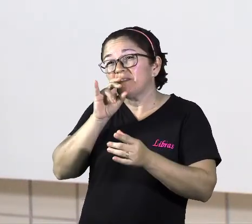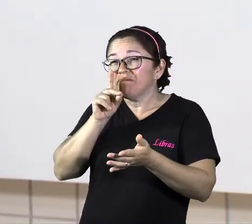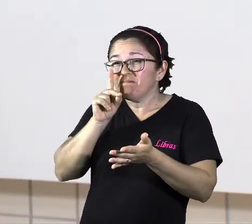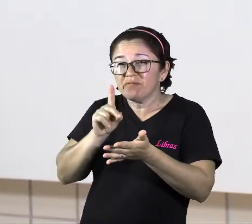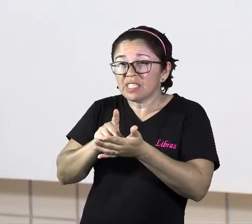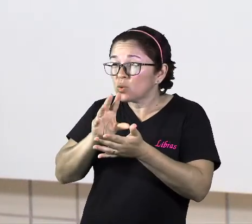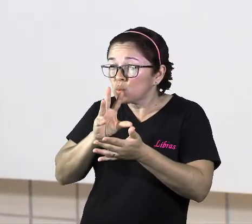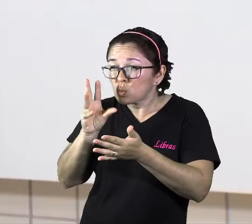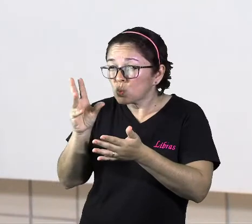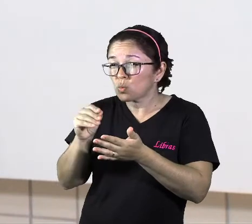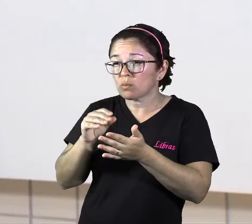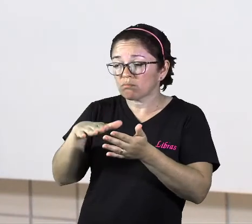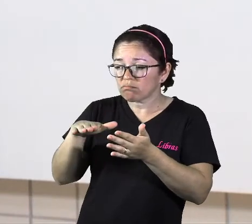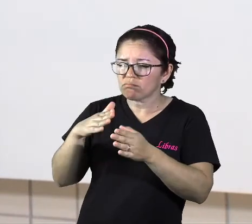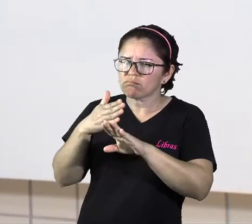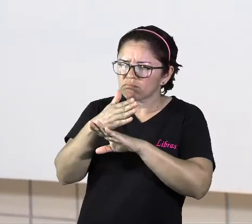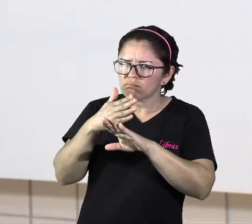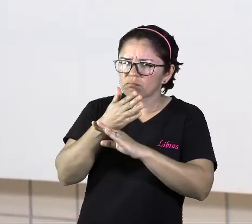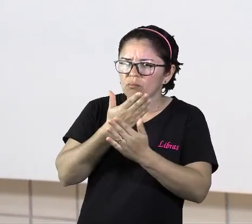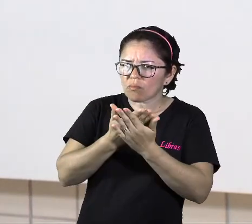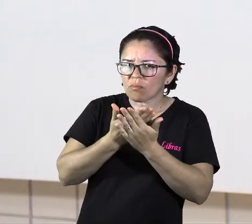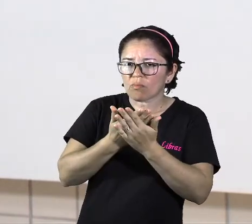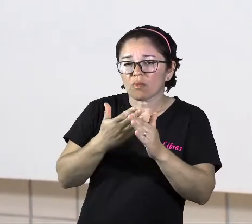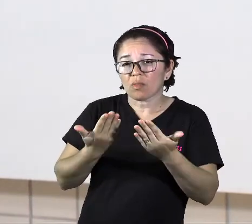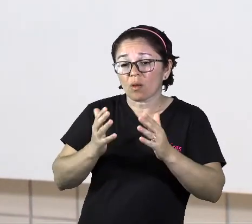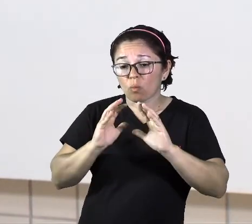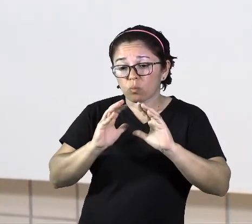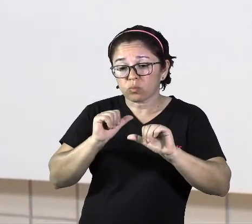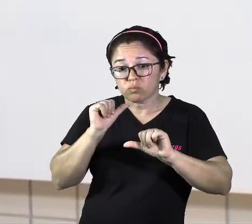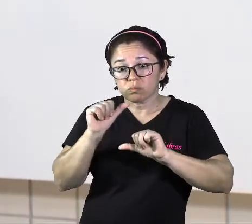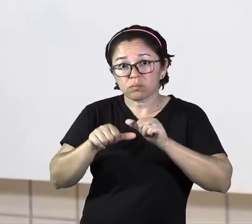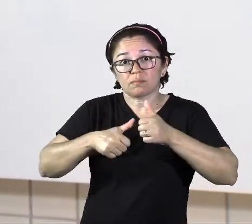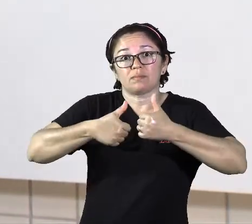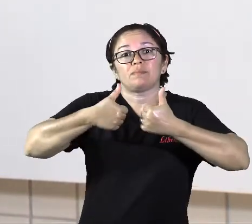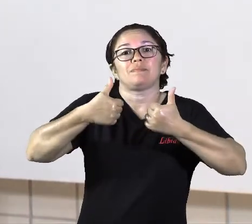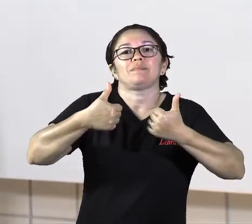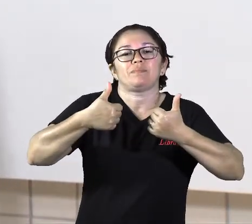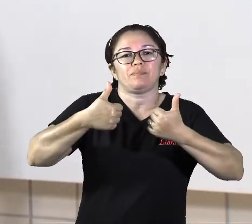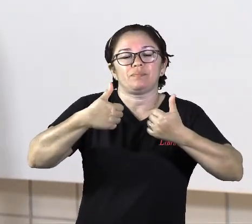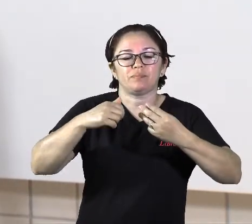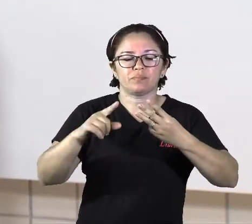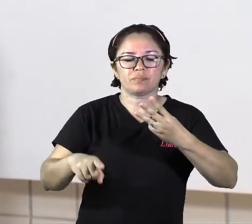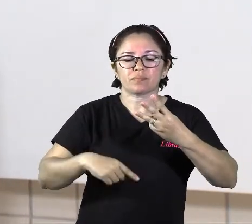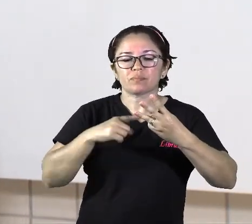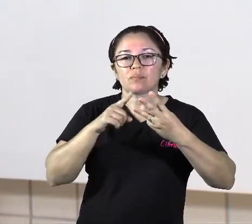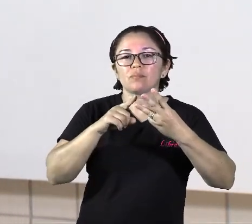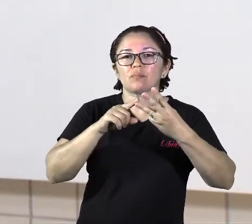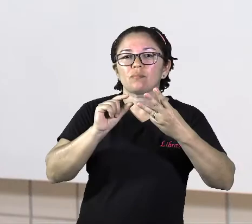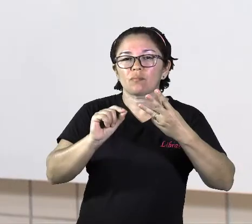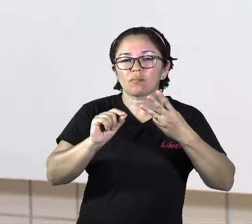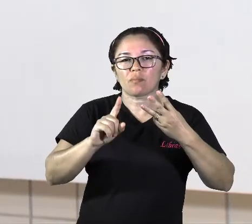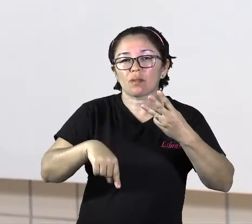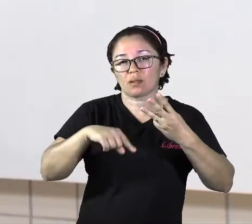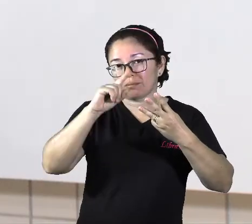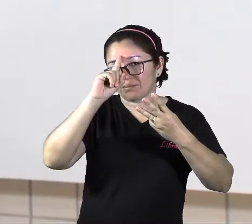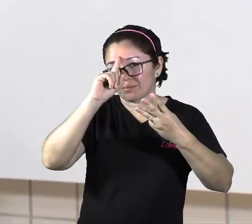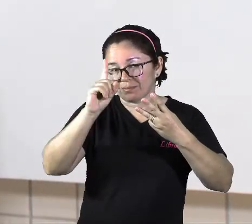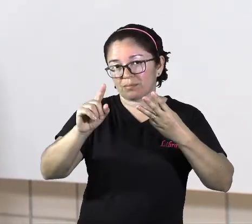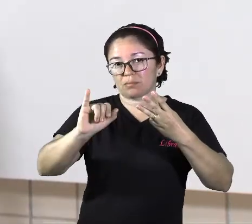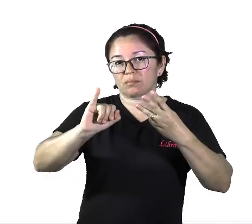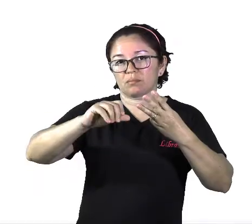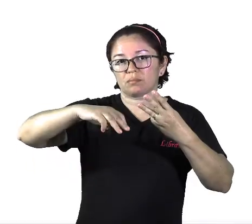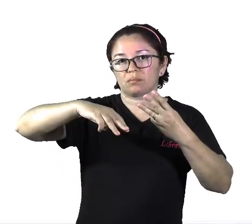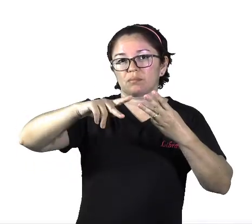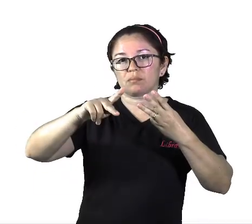mundo seria bem melhor, tá bom? E o modo imperativo? O que é o modo